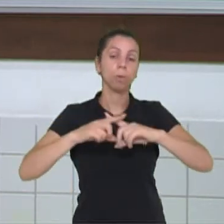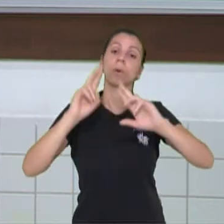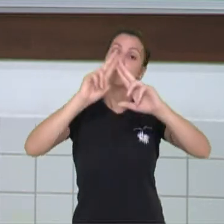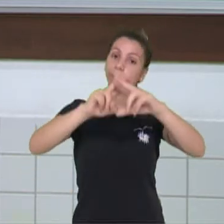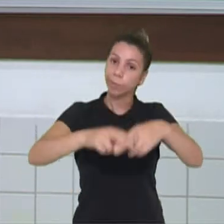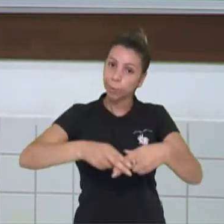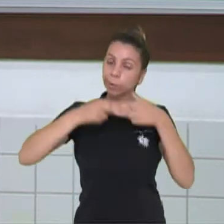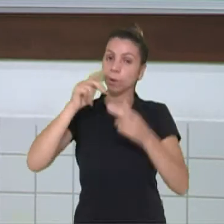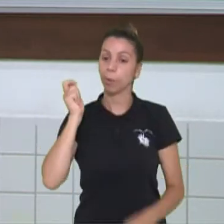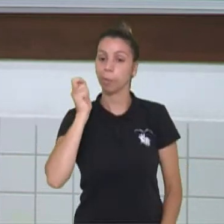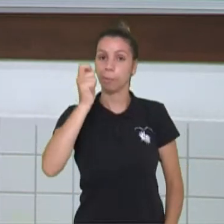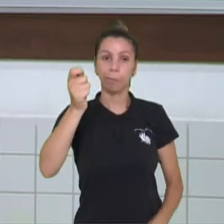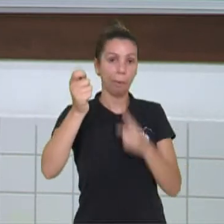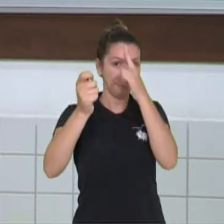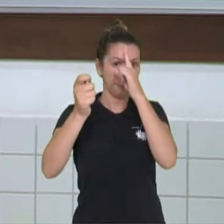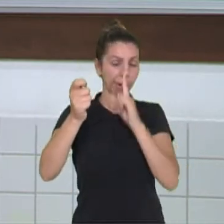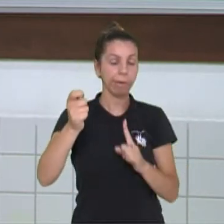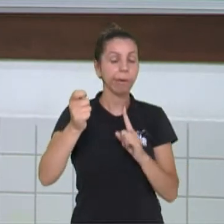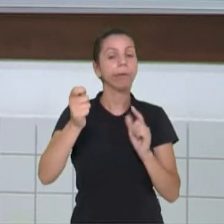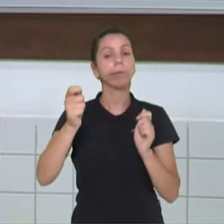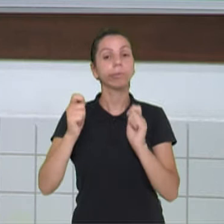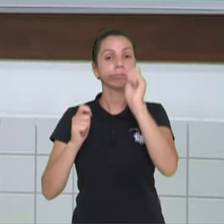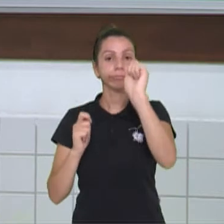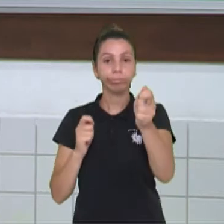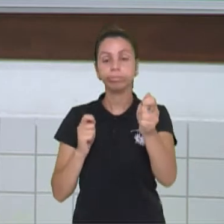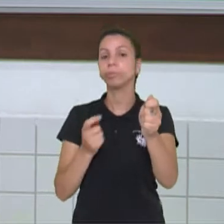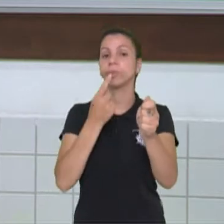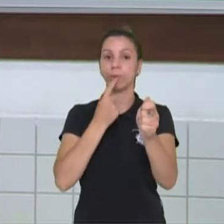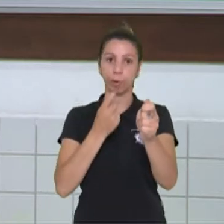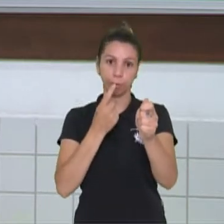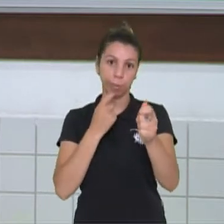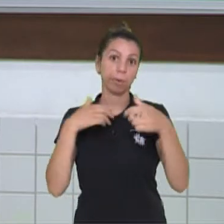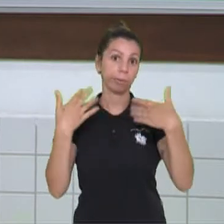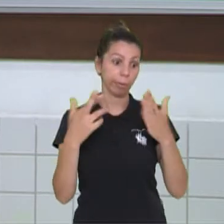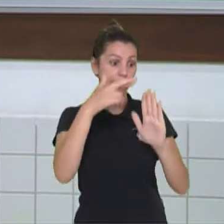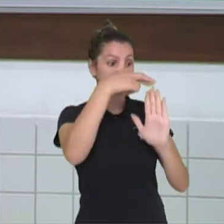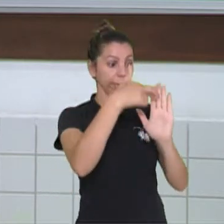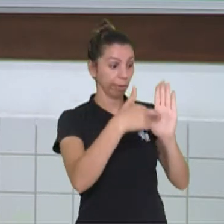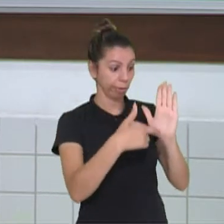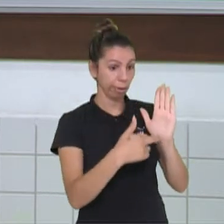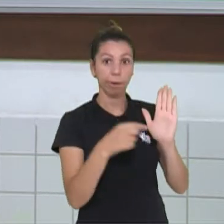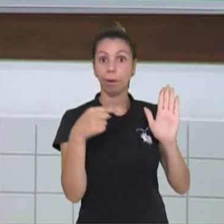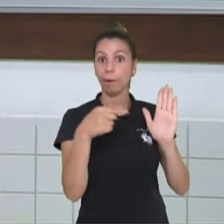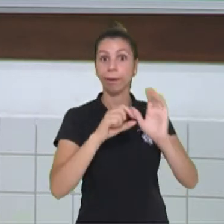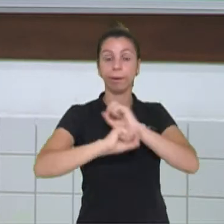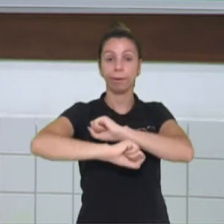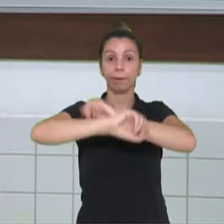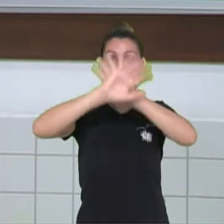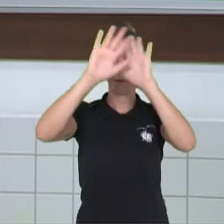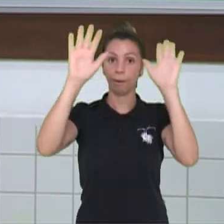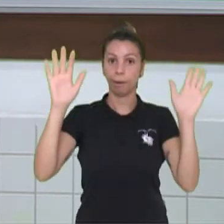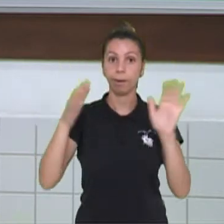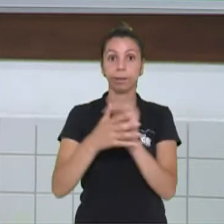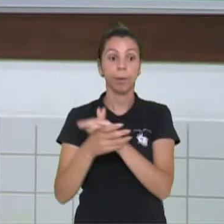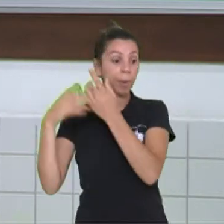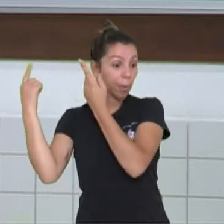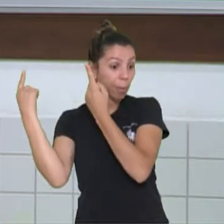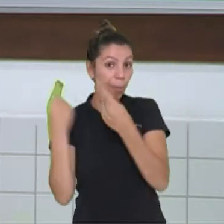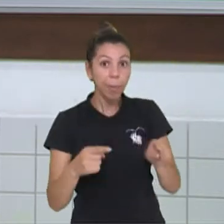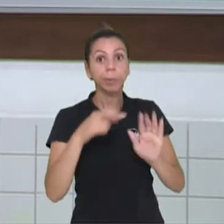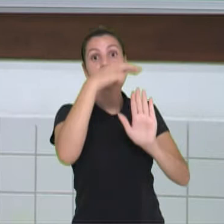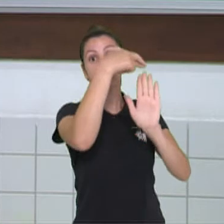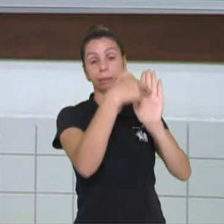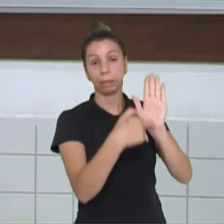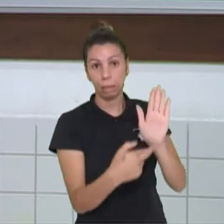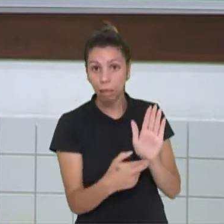vermelho, né? Então, há uma regra clara e a infração a esta regra, ela é penalizada com